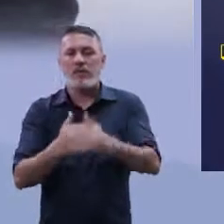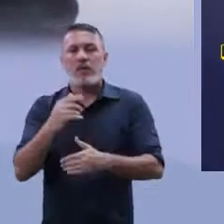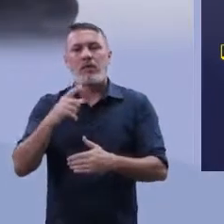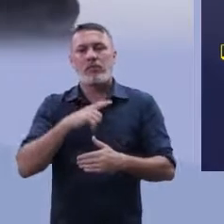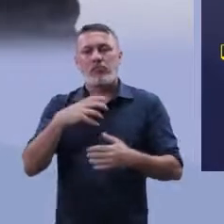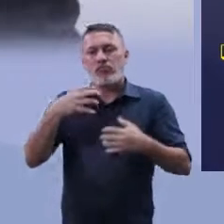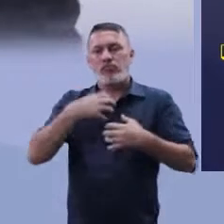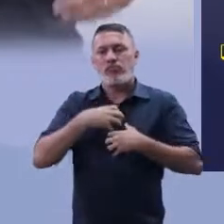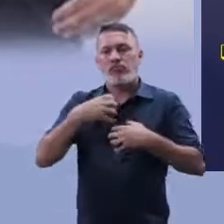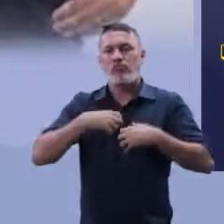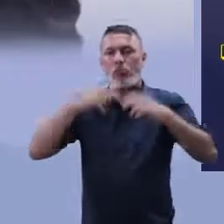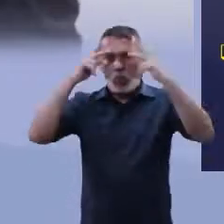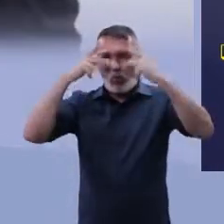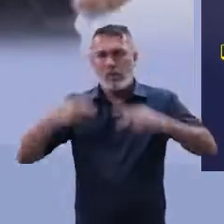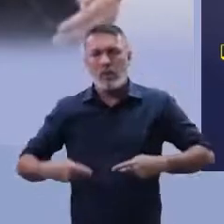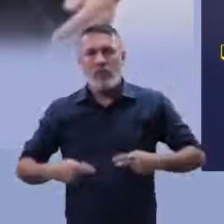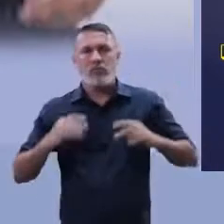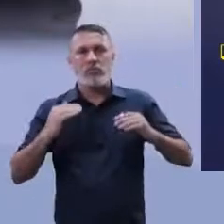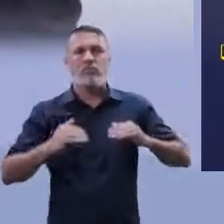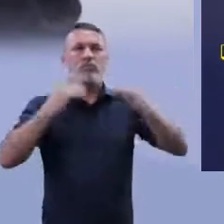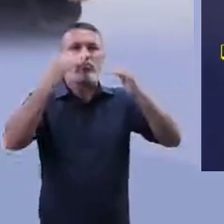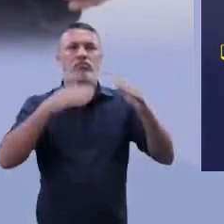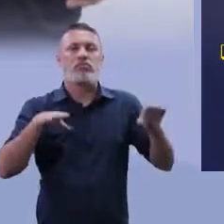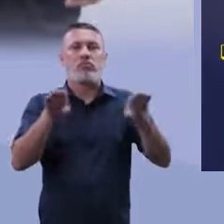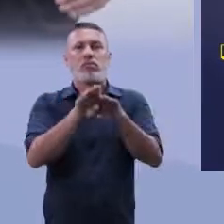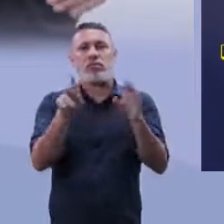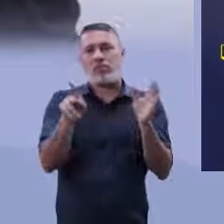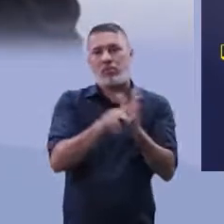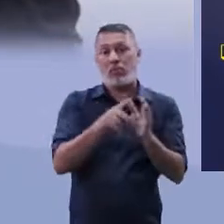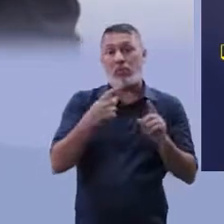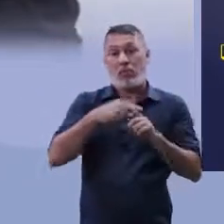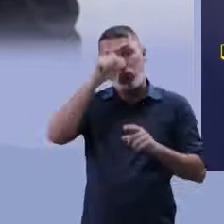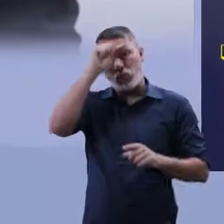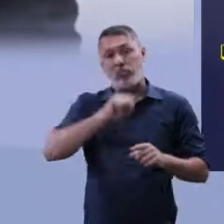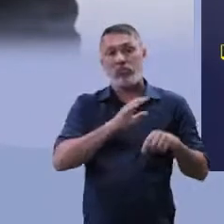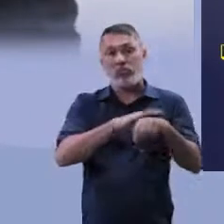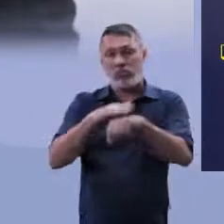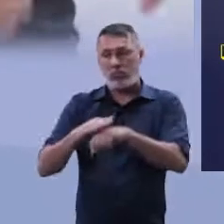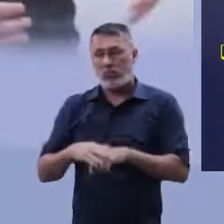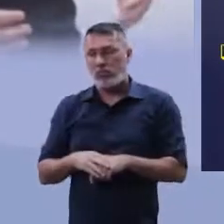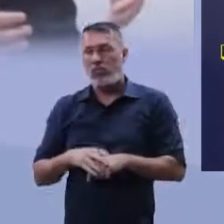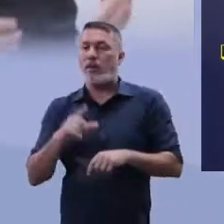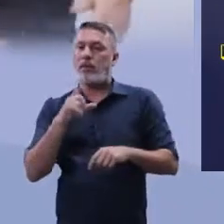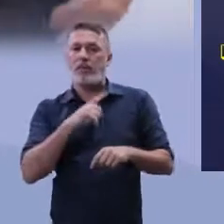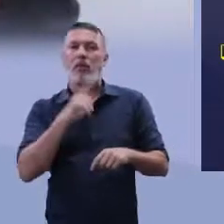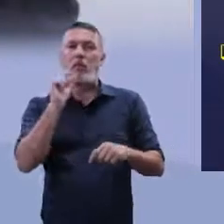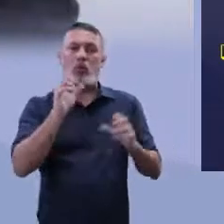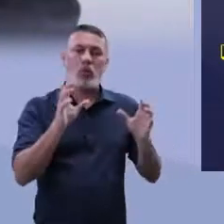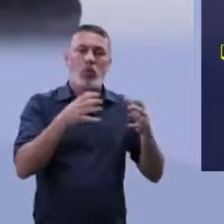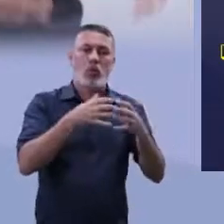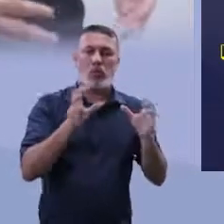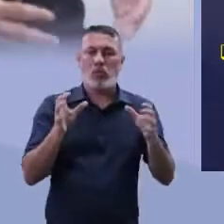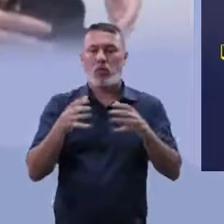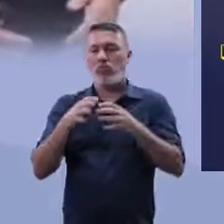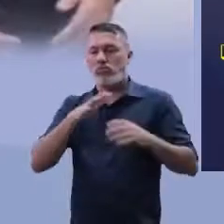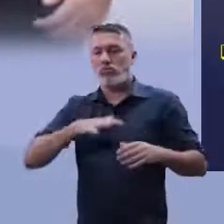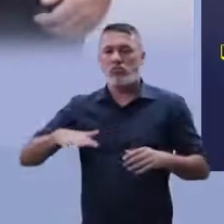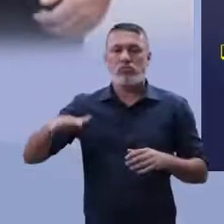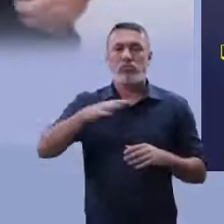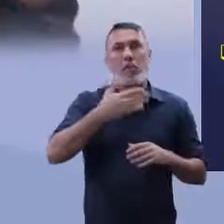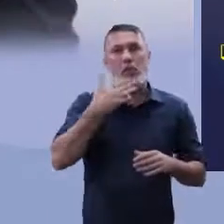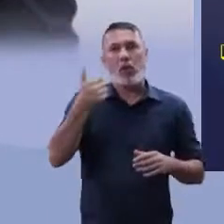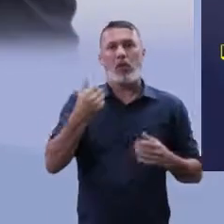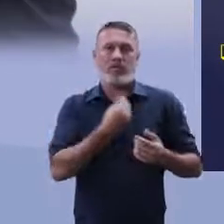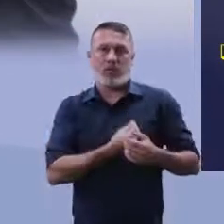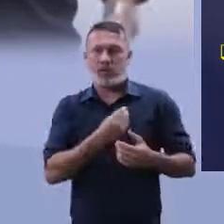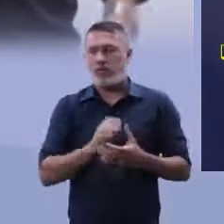desenvolve toda a sua humanidade, a sua plenitude de humanidade, porque o sujeito foi feito para isso, para viver de maneira coletiva